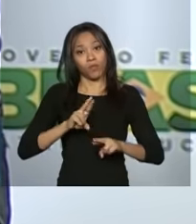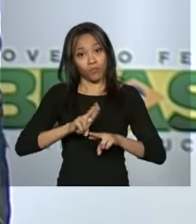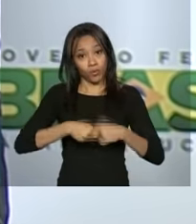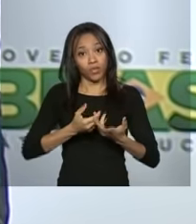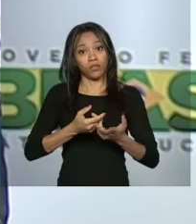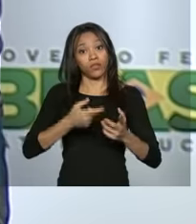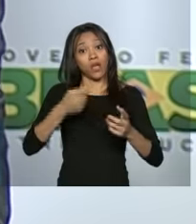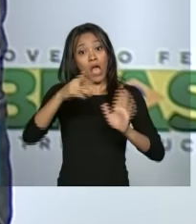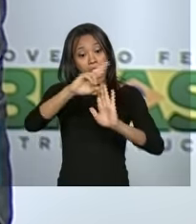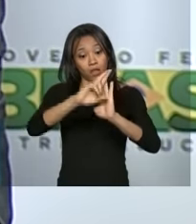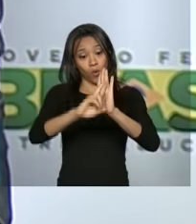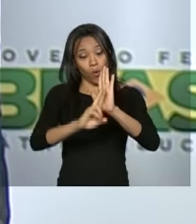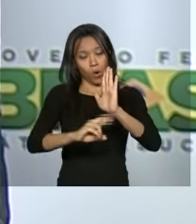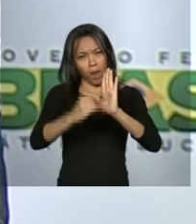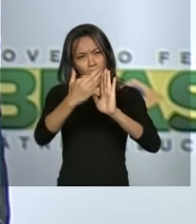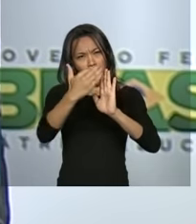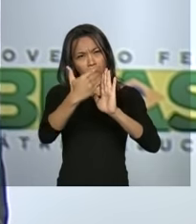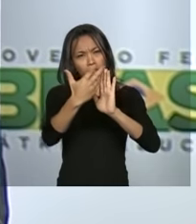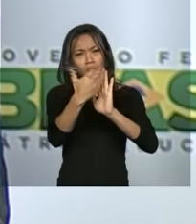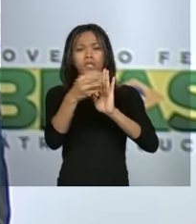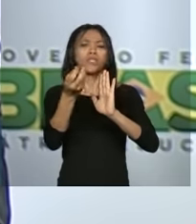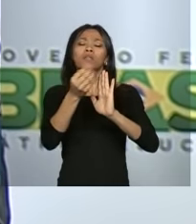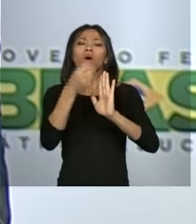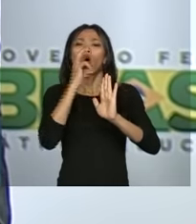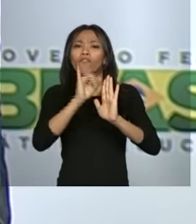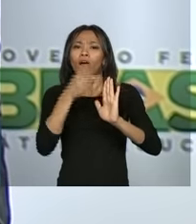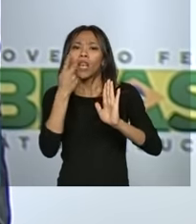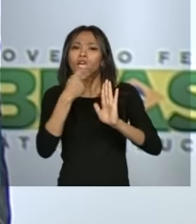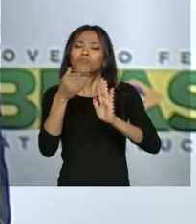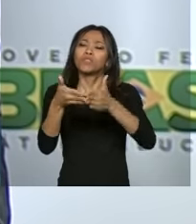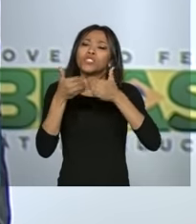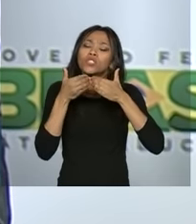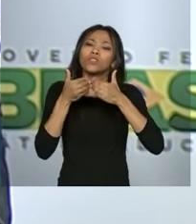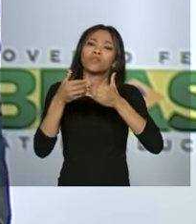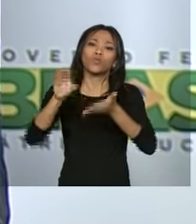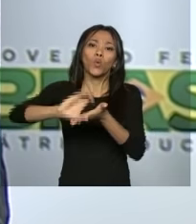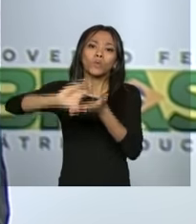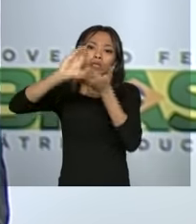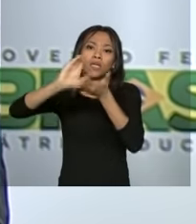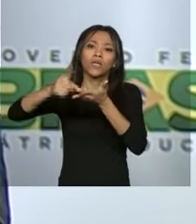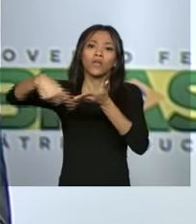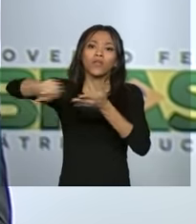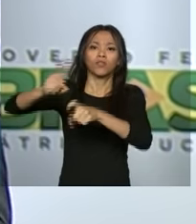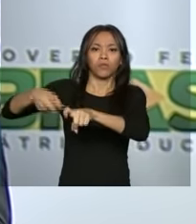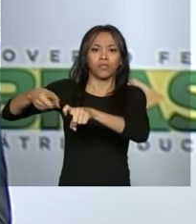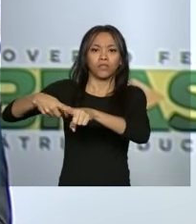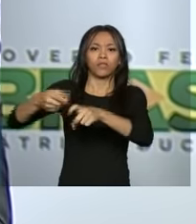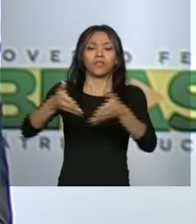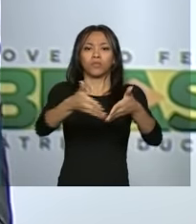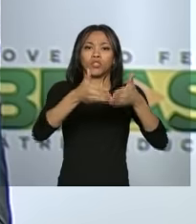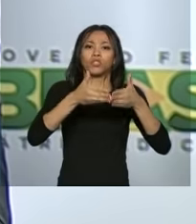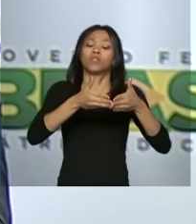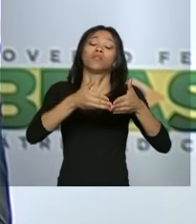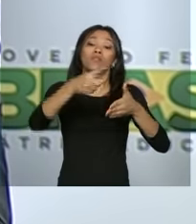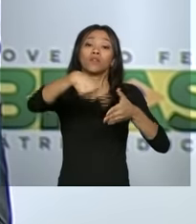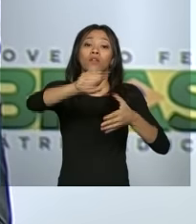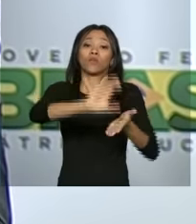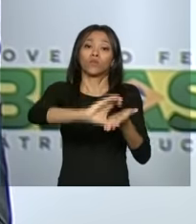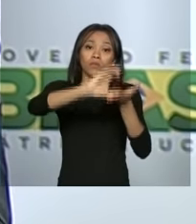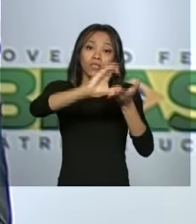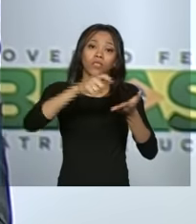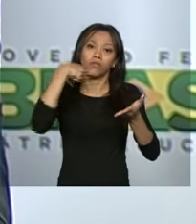conclamando recomendando envolvendo os conselhos de classe e as sociedades de especialistas eh